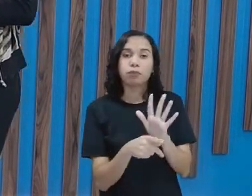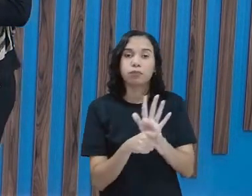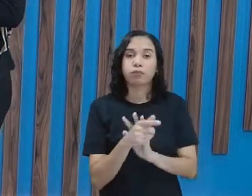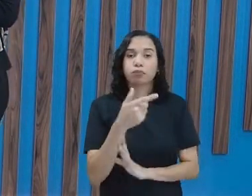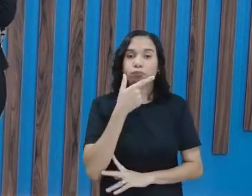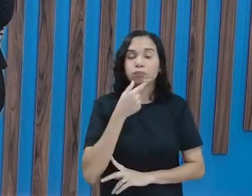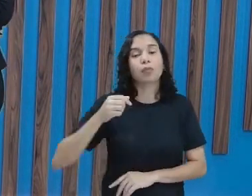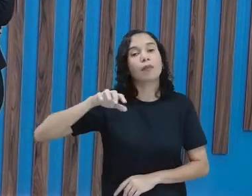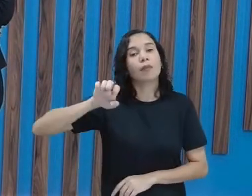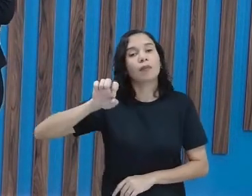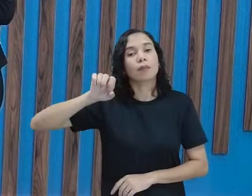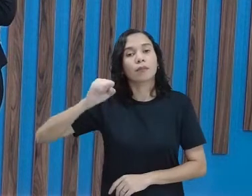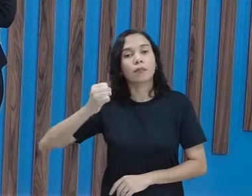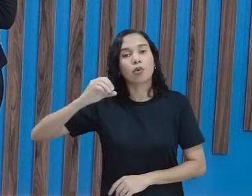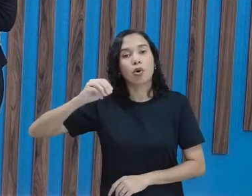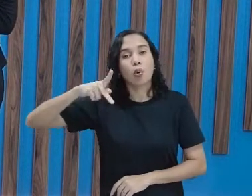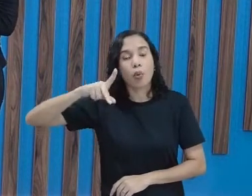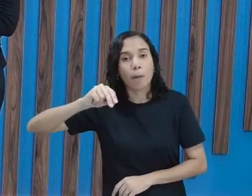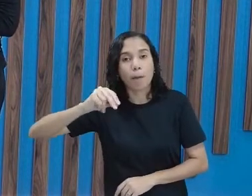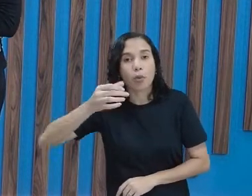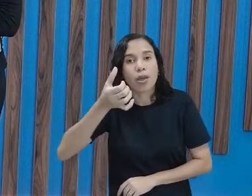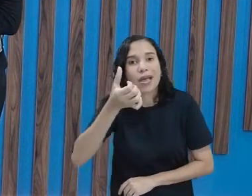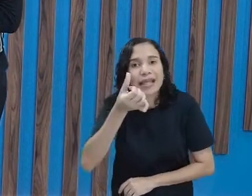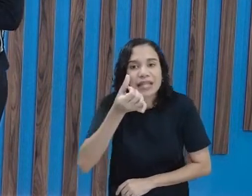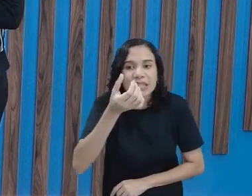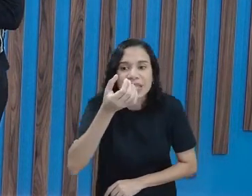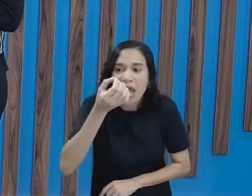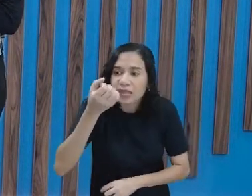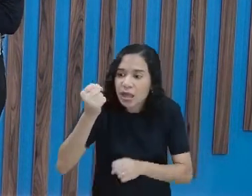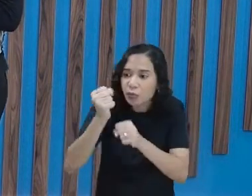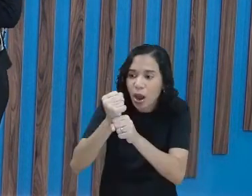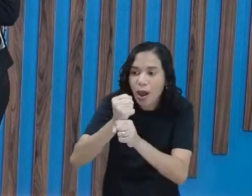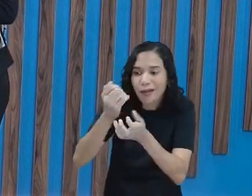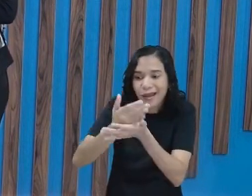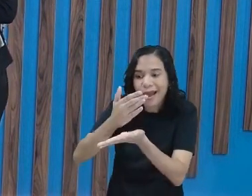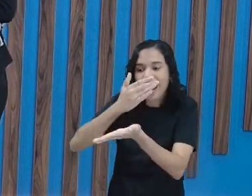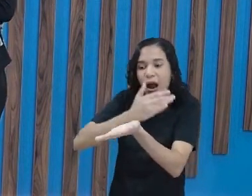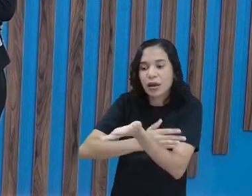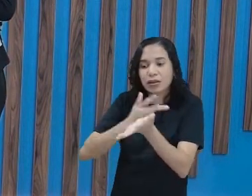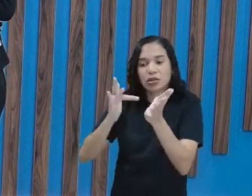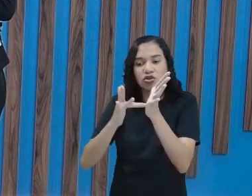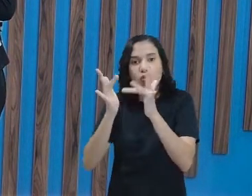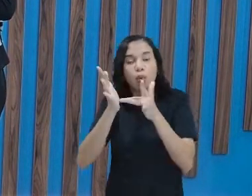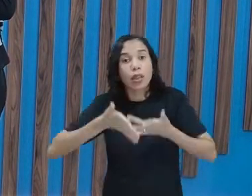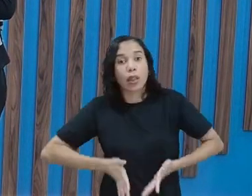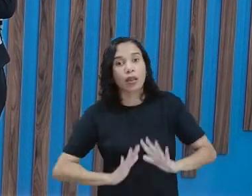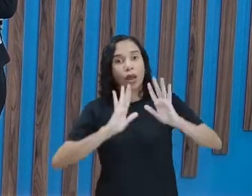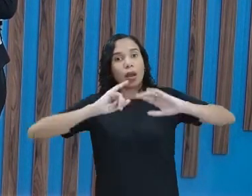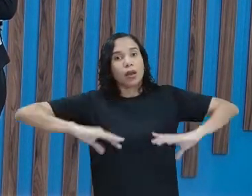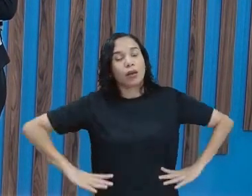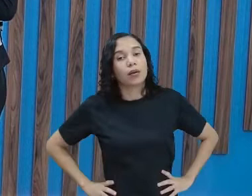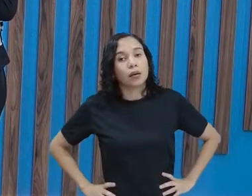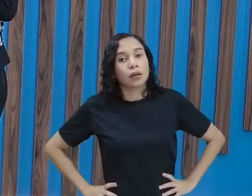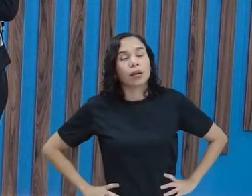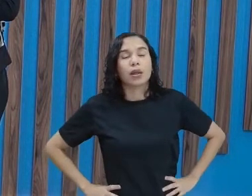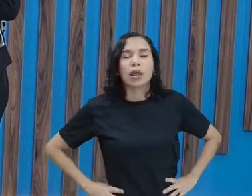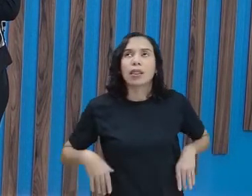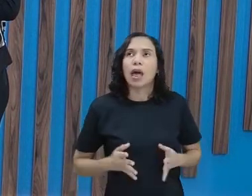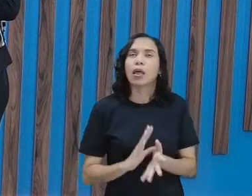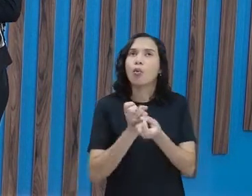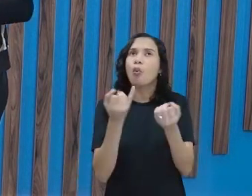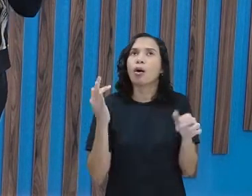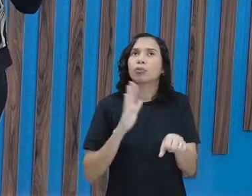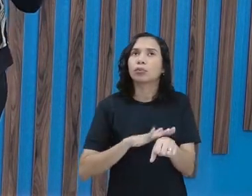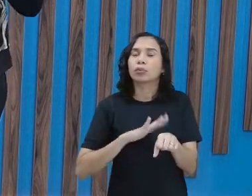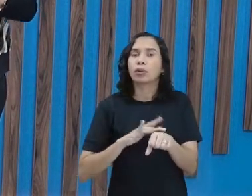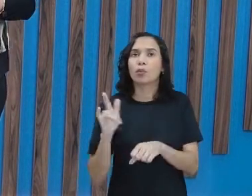por Esopo há 600 anos antes do nascimento de Cristo. Cristo nasceu há quanto tempo?